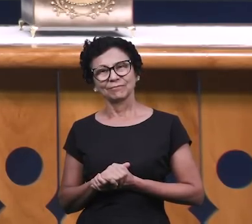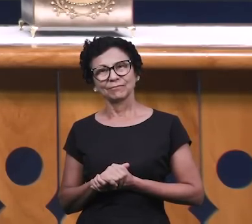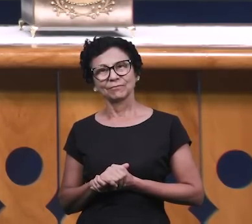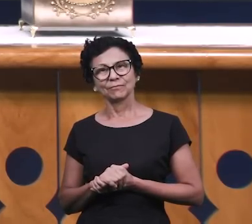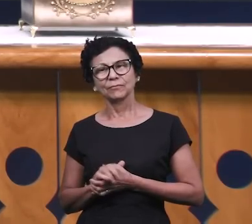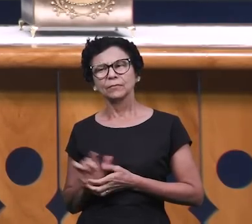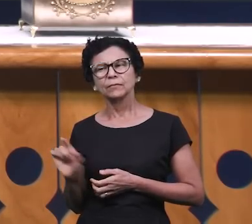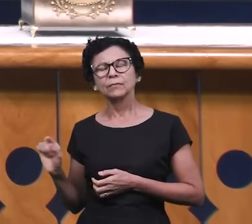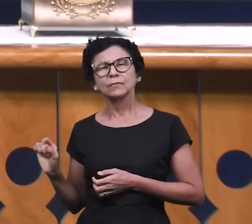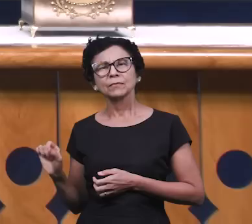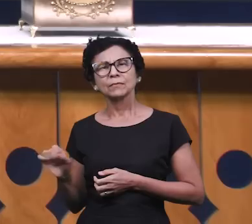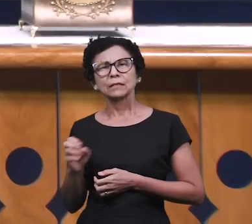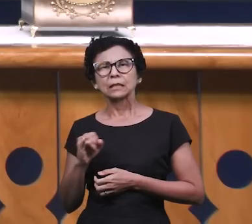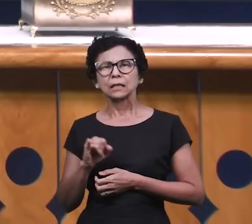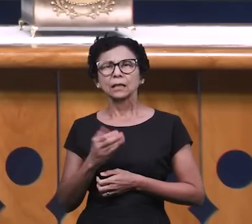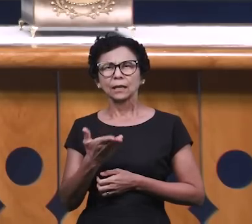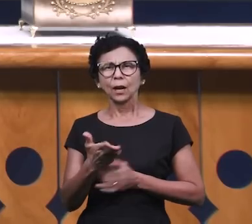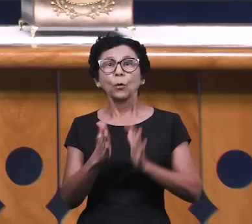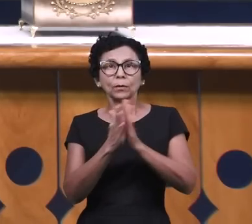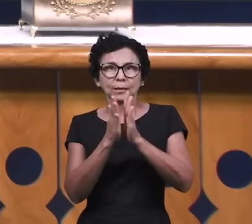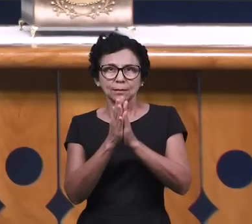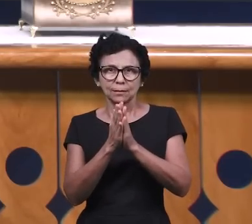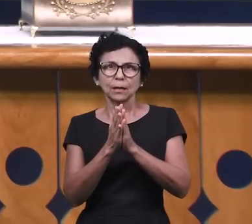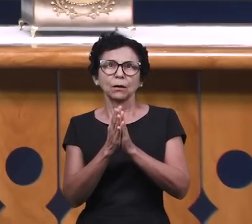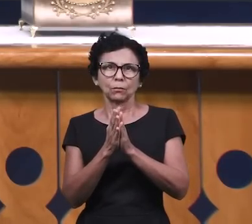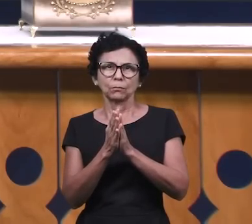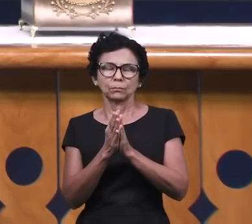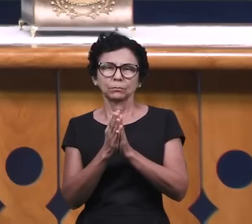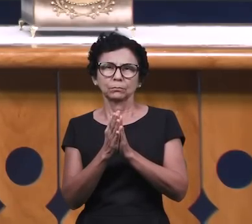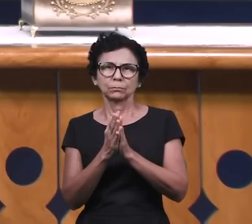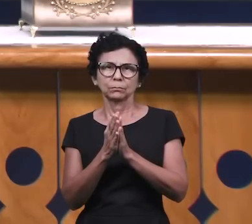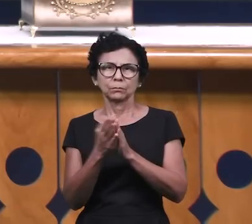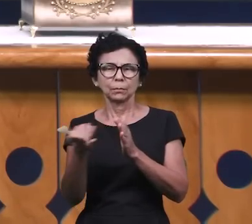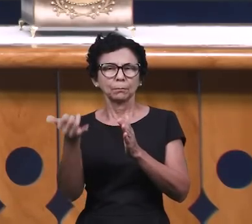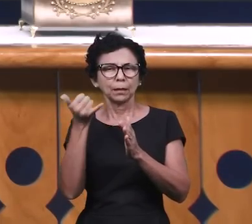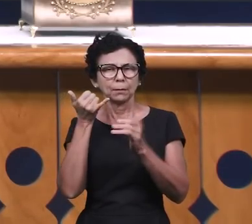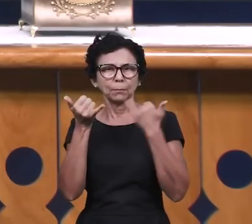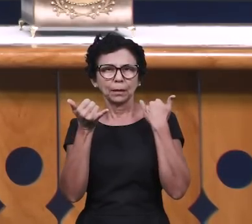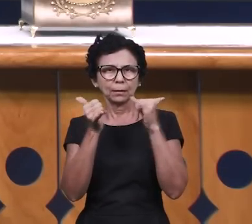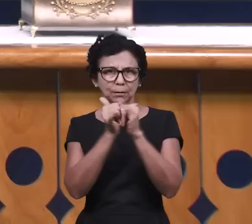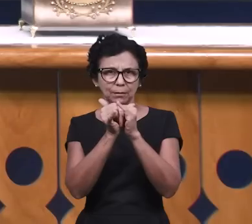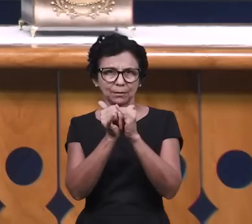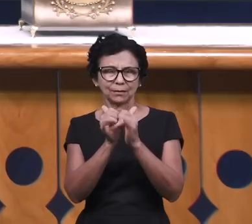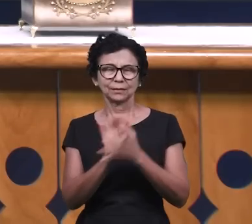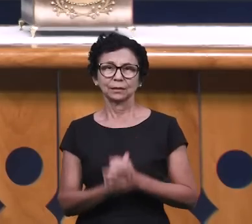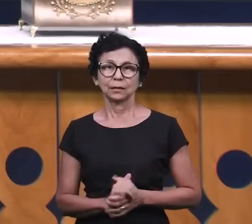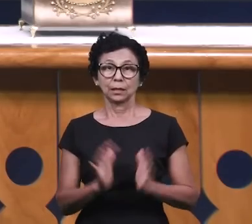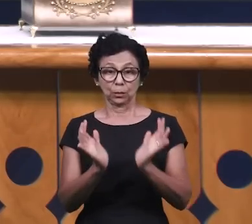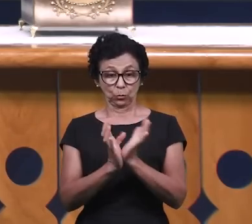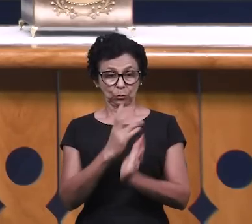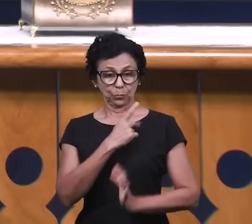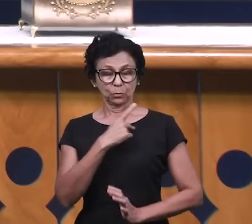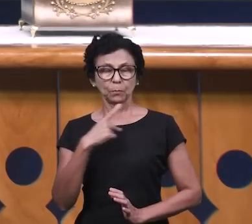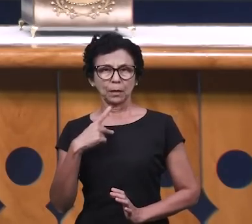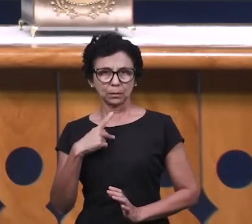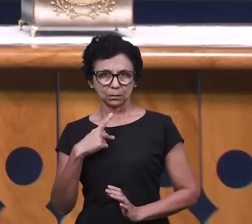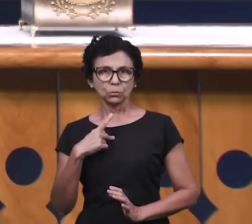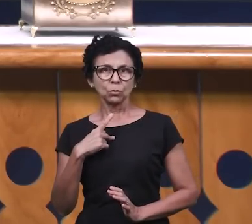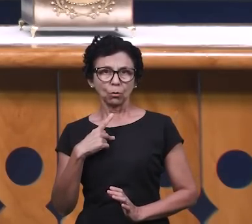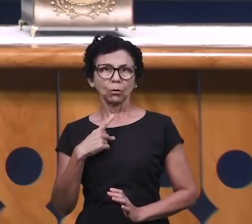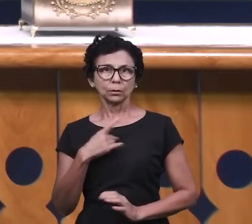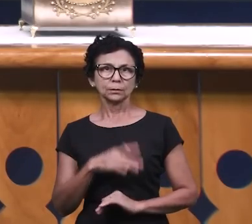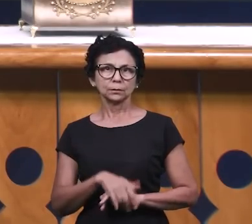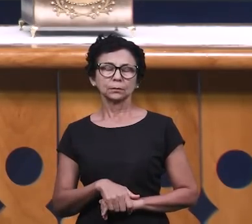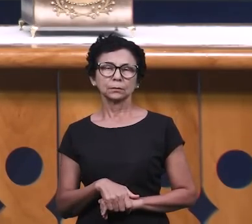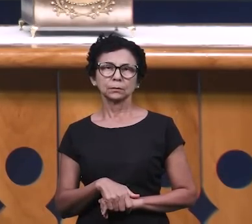3076. Esse é para alguém que queira uma oração, uma assistência. Ligue para os nossos pastores, eles